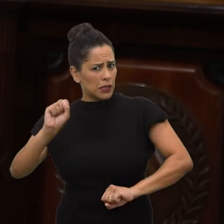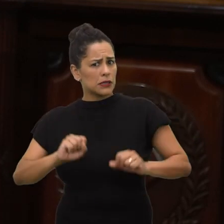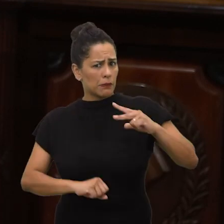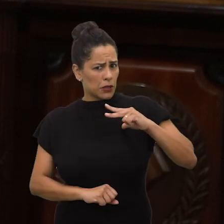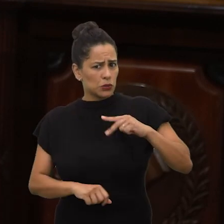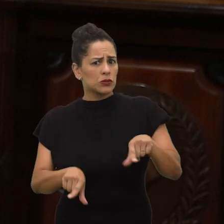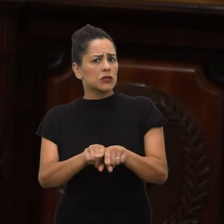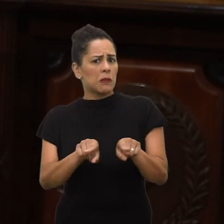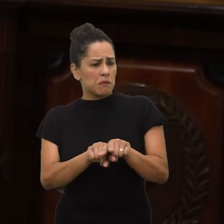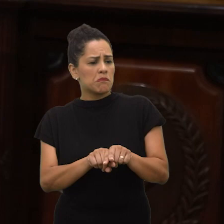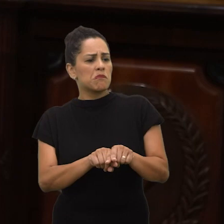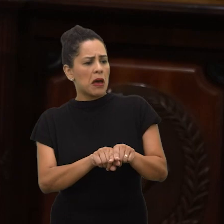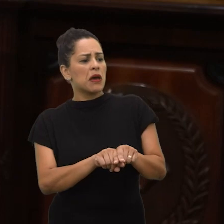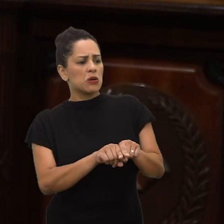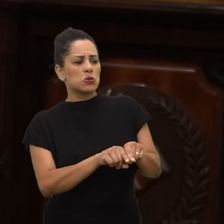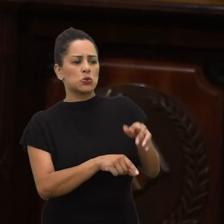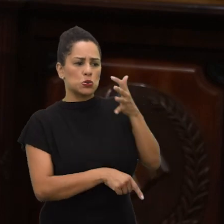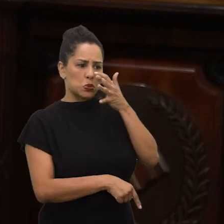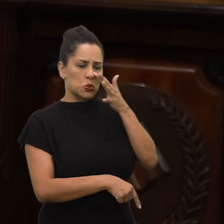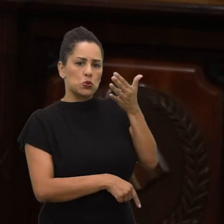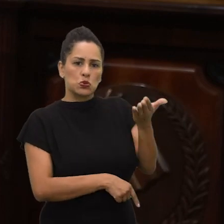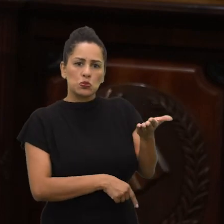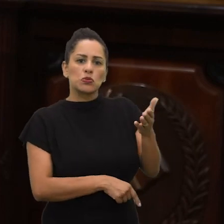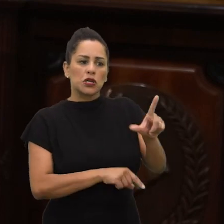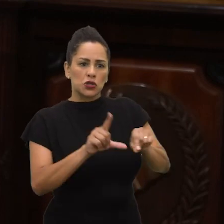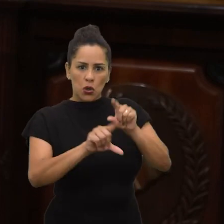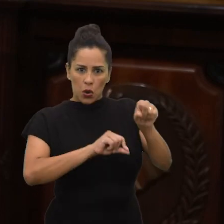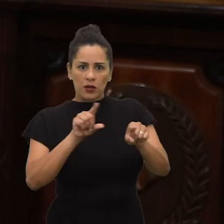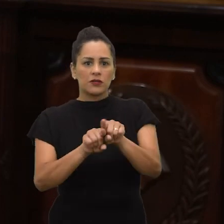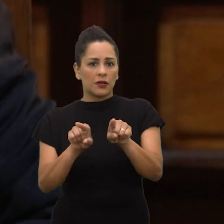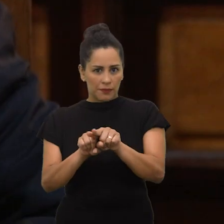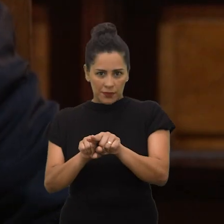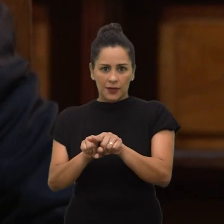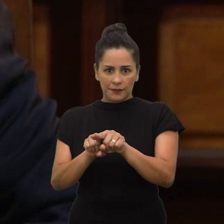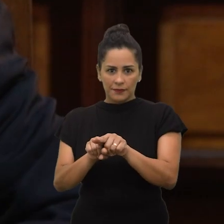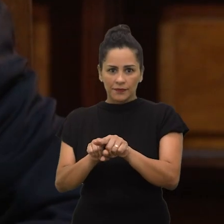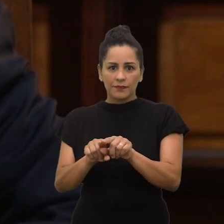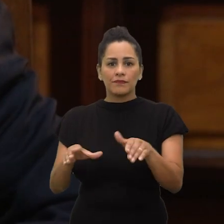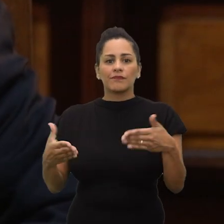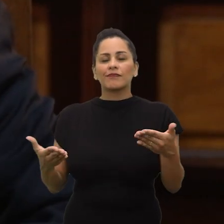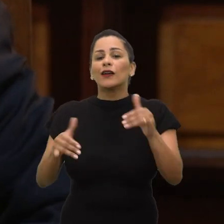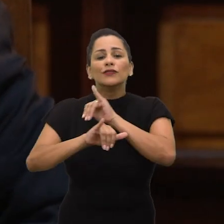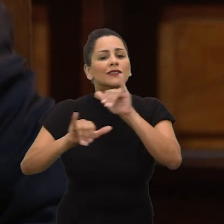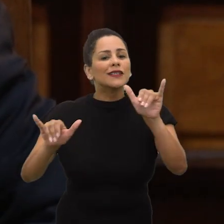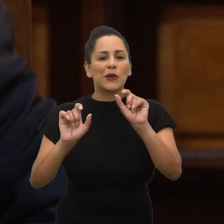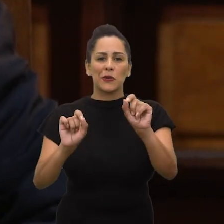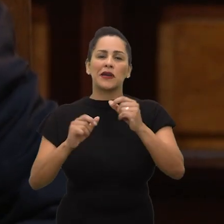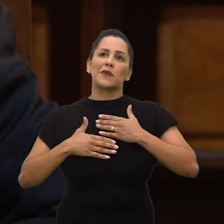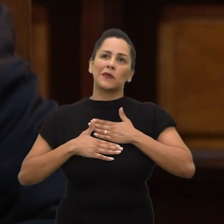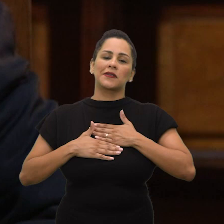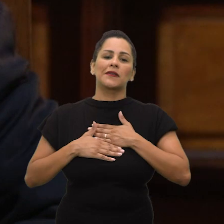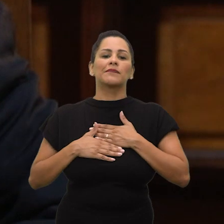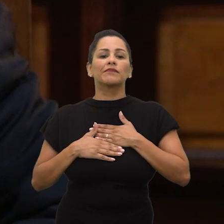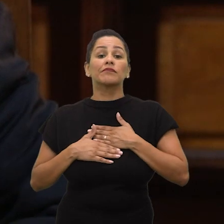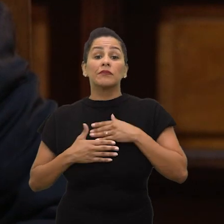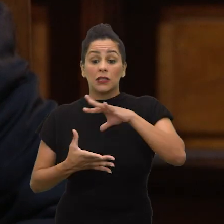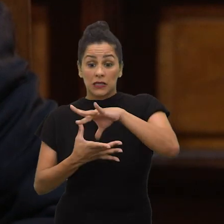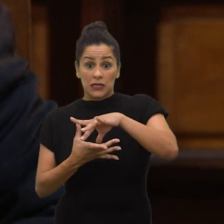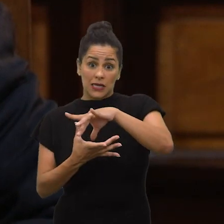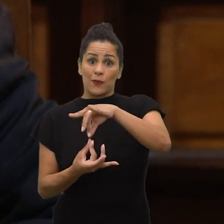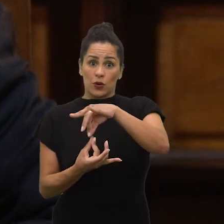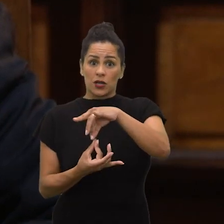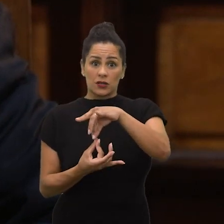prestigiam o concurso na escolha dos seus colaboradores a mensagem que eu gostaria de transmitir é essa e que o estado